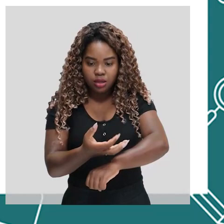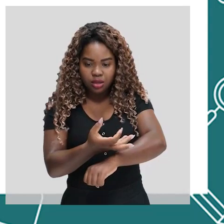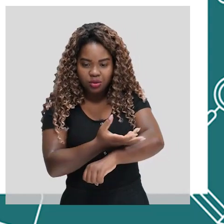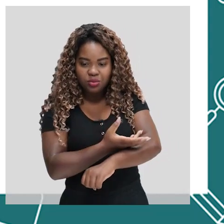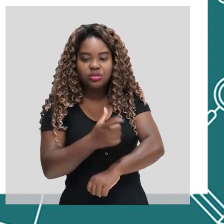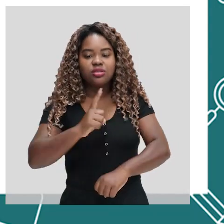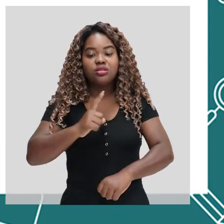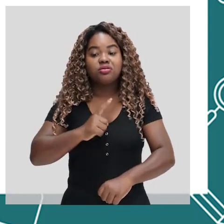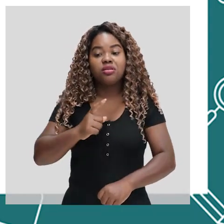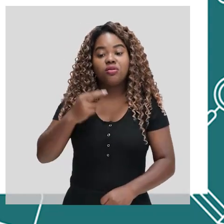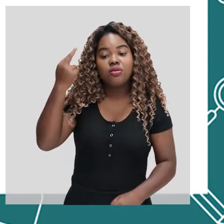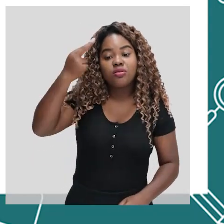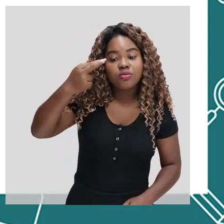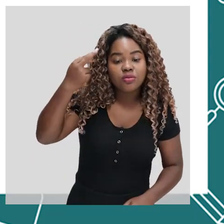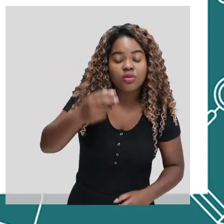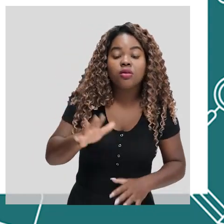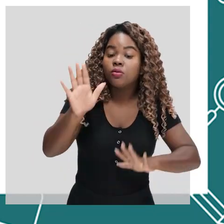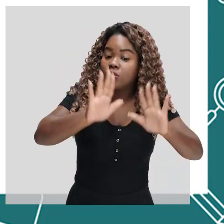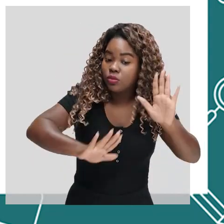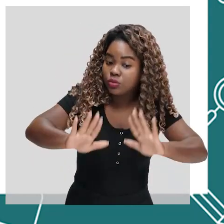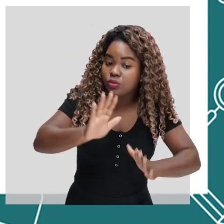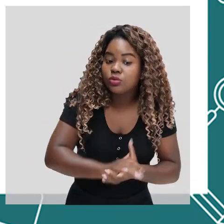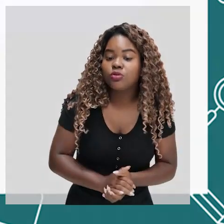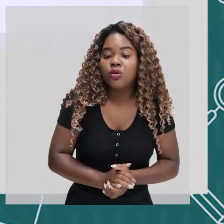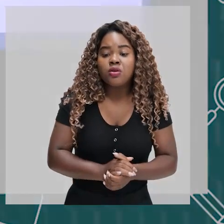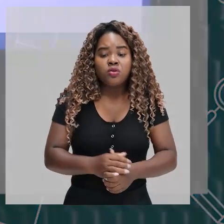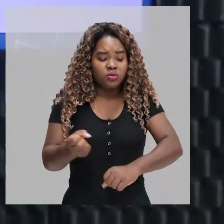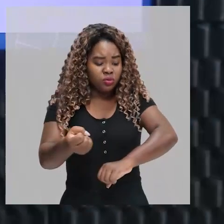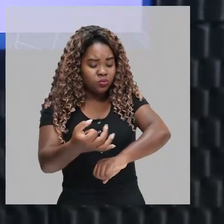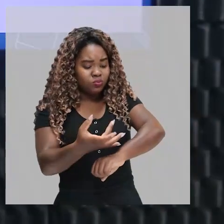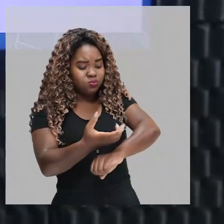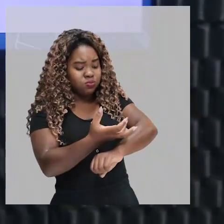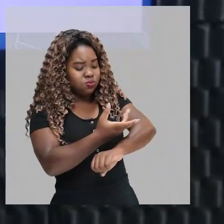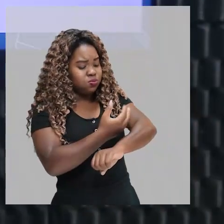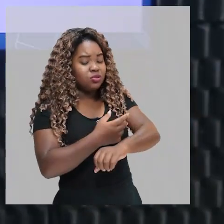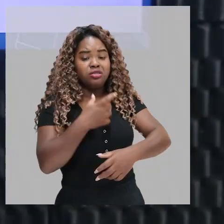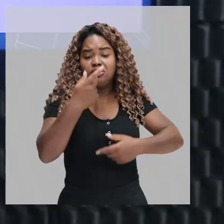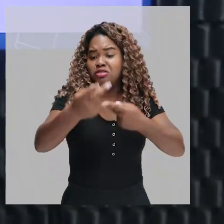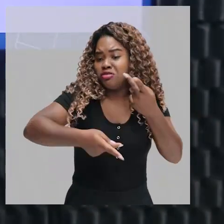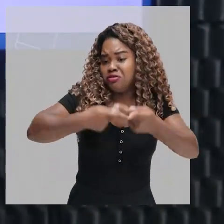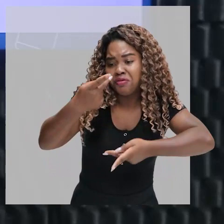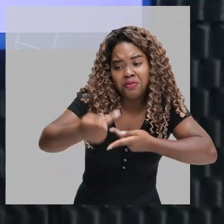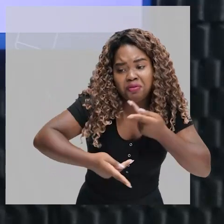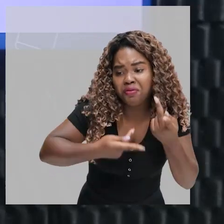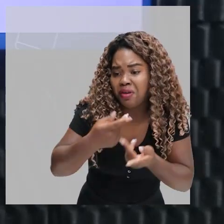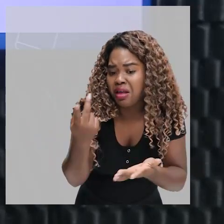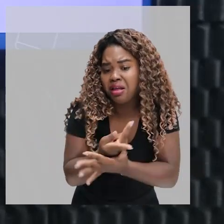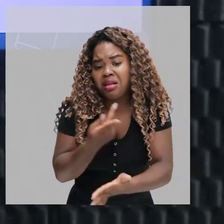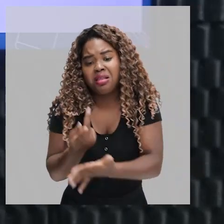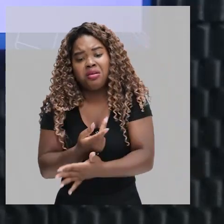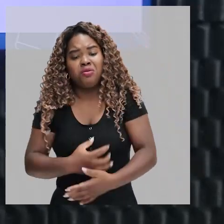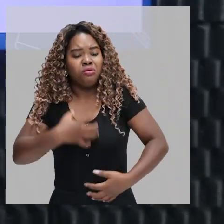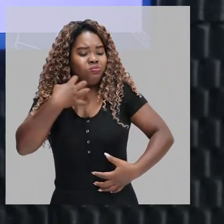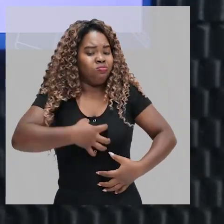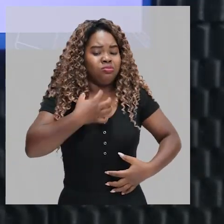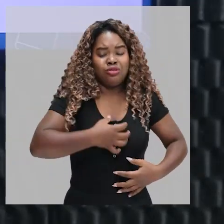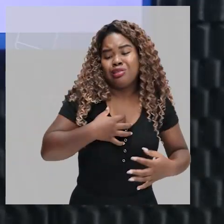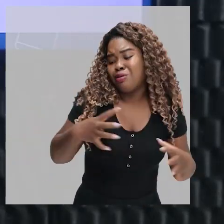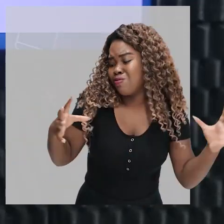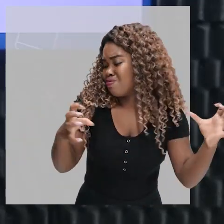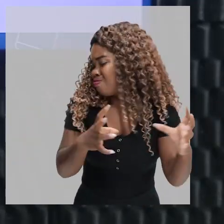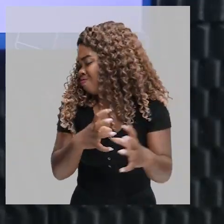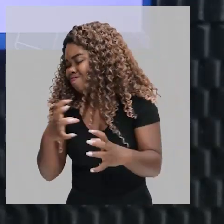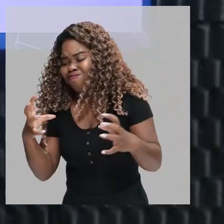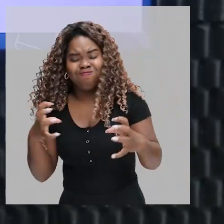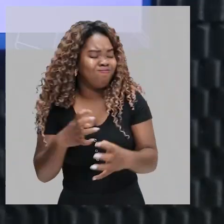com isso quando a gente está muito emocionado a gente fala que não deve quando você está com raiva que é uma emoção você briga você diz